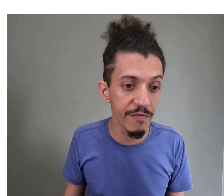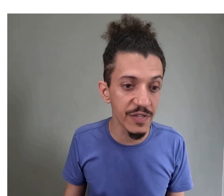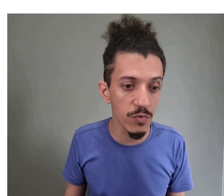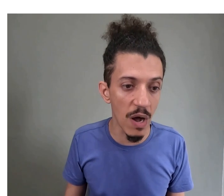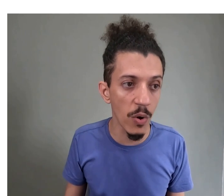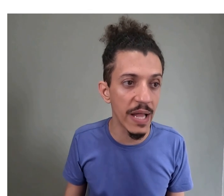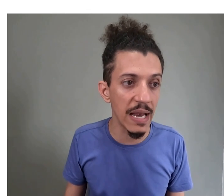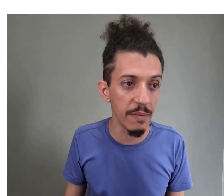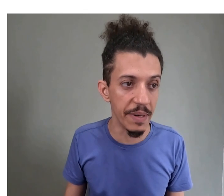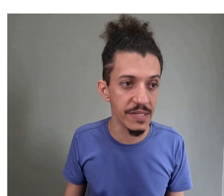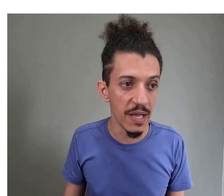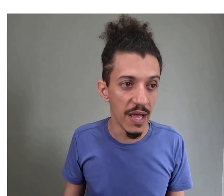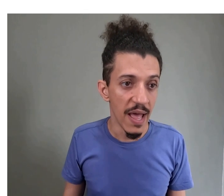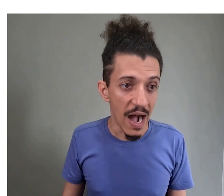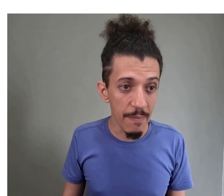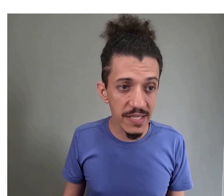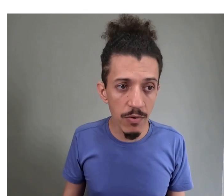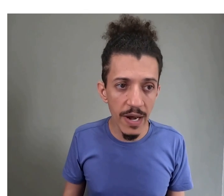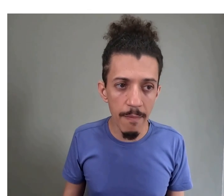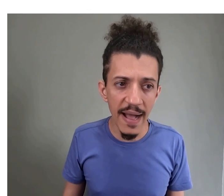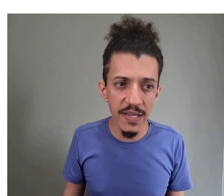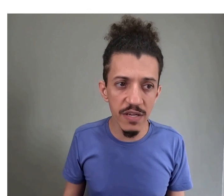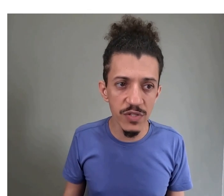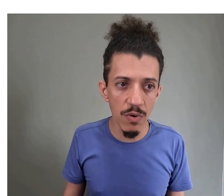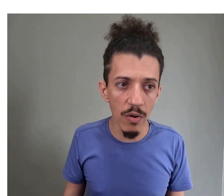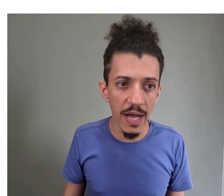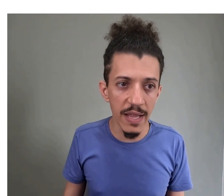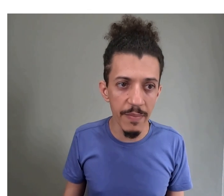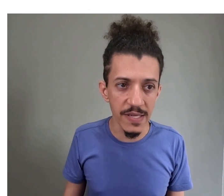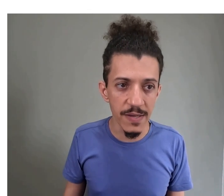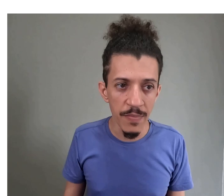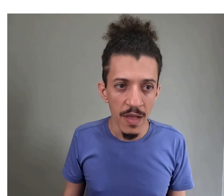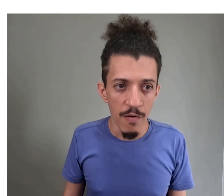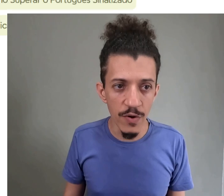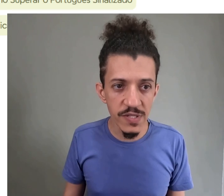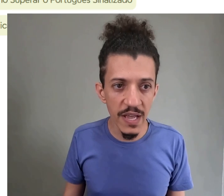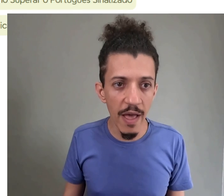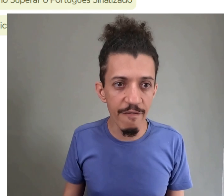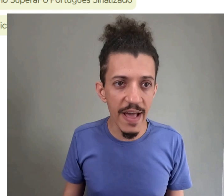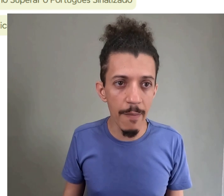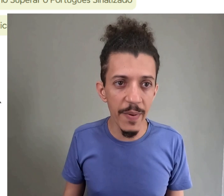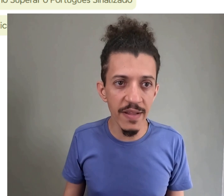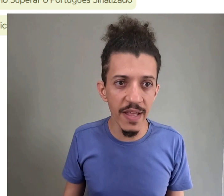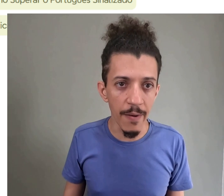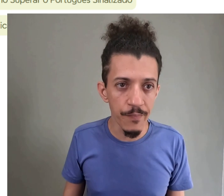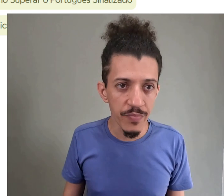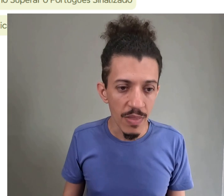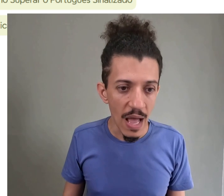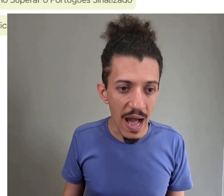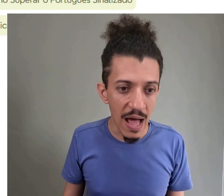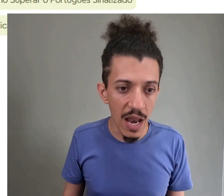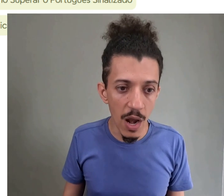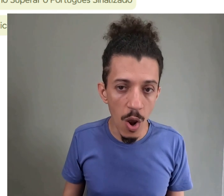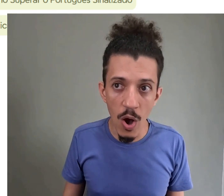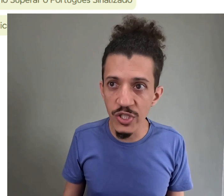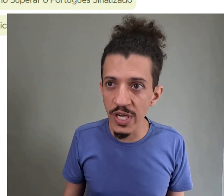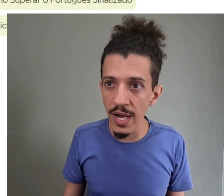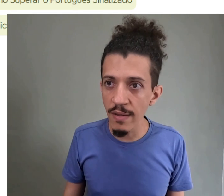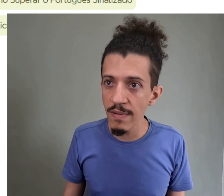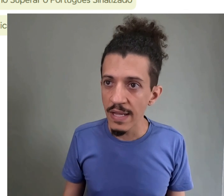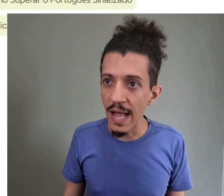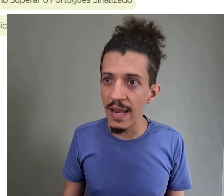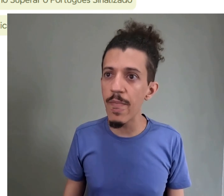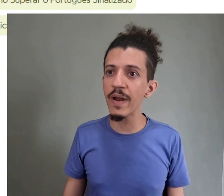gramática visual da Libras. A imersão gramática visual da Libras, você vai aprender a